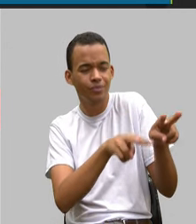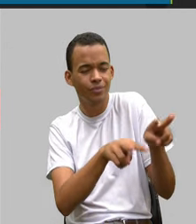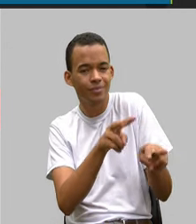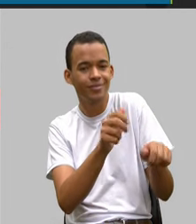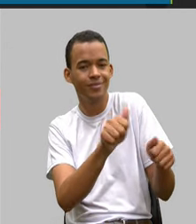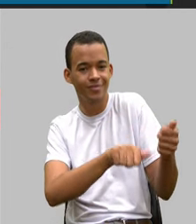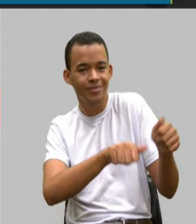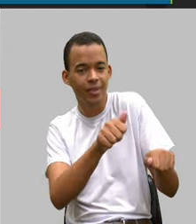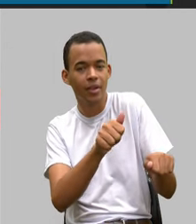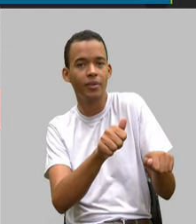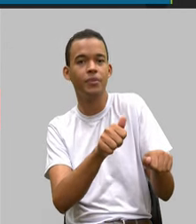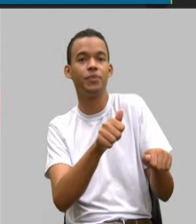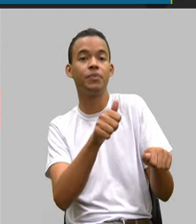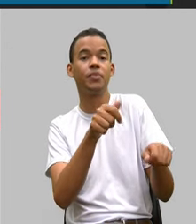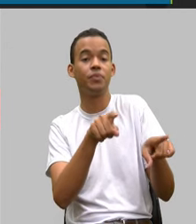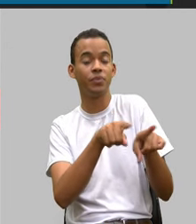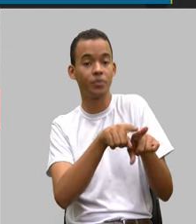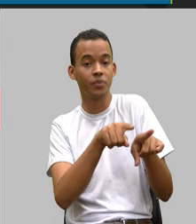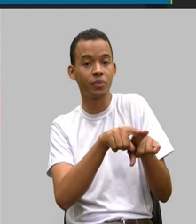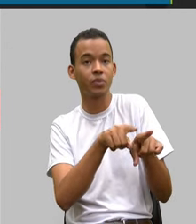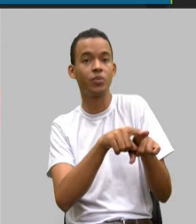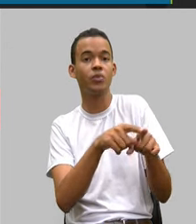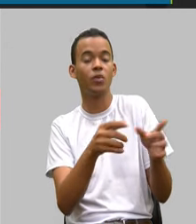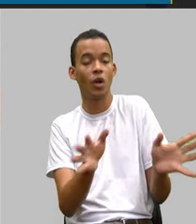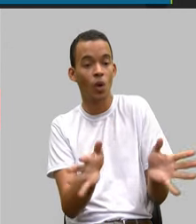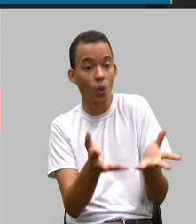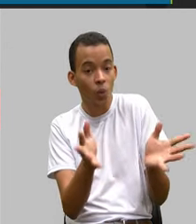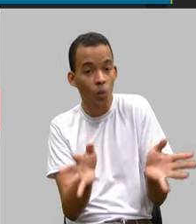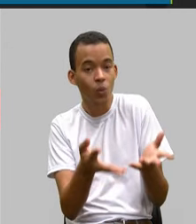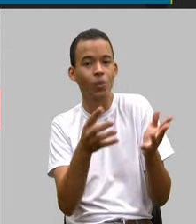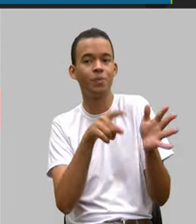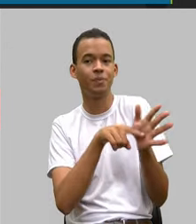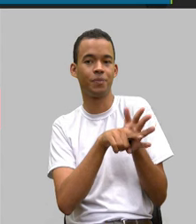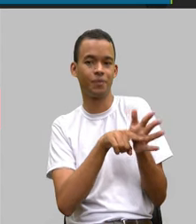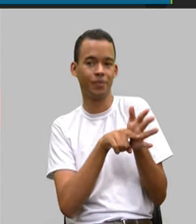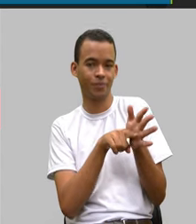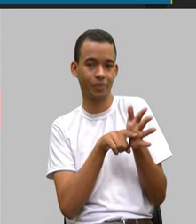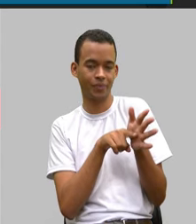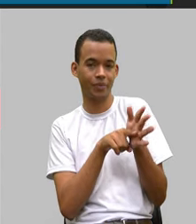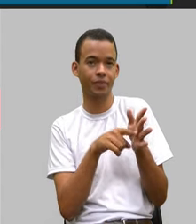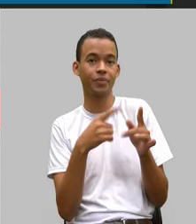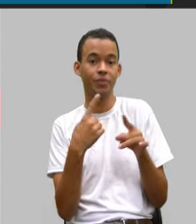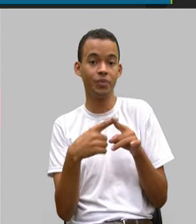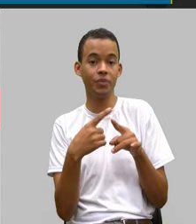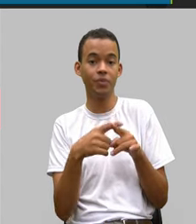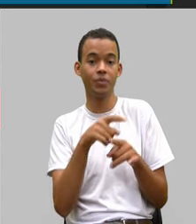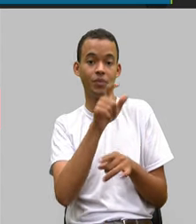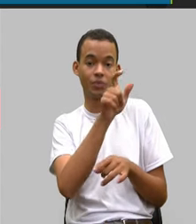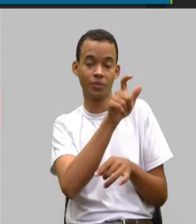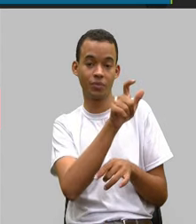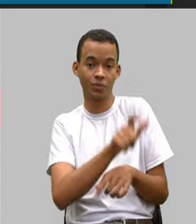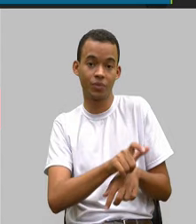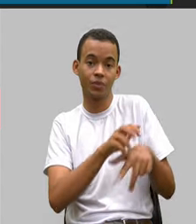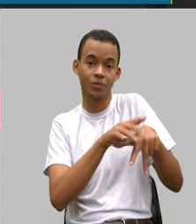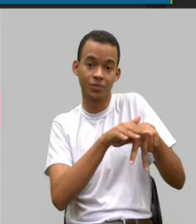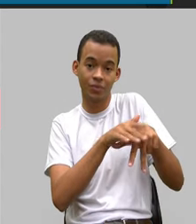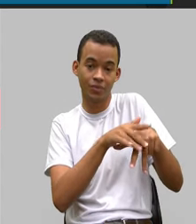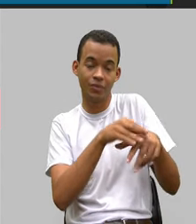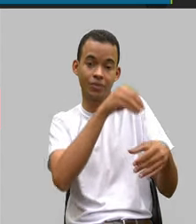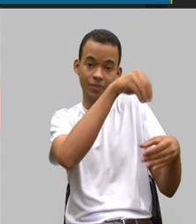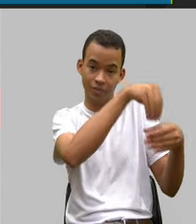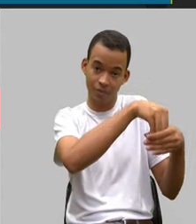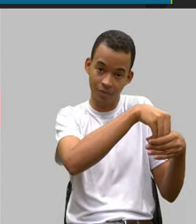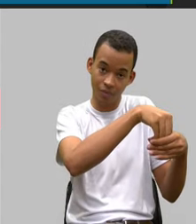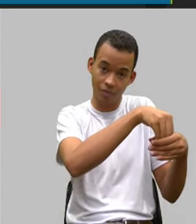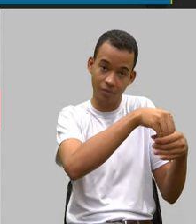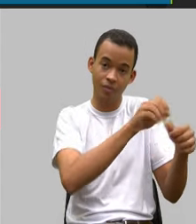na no destino né e no fomento das pesquisas Porque quem tem o paciente é a associação quem